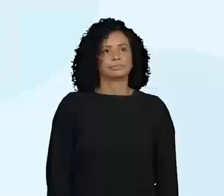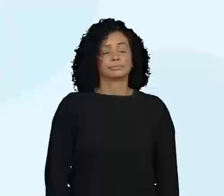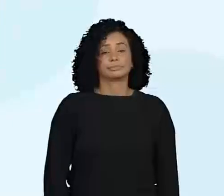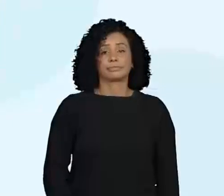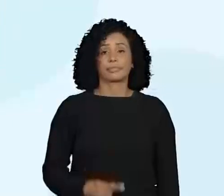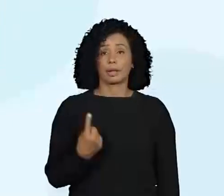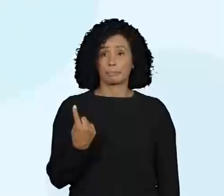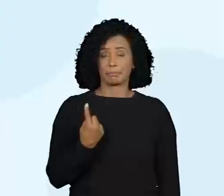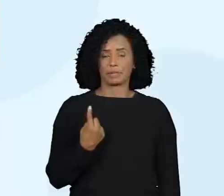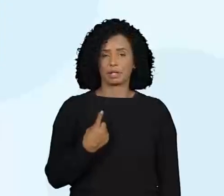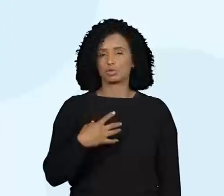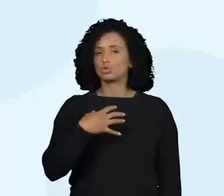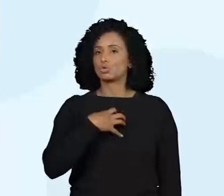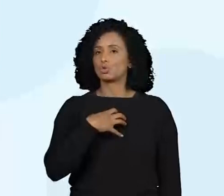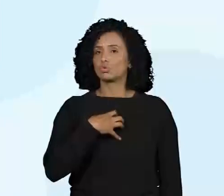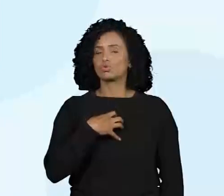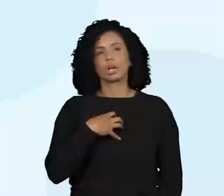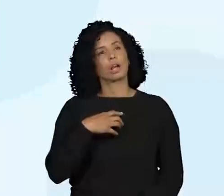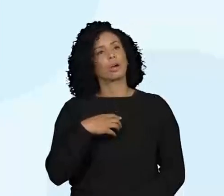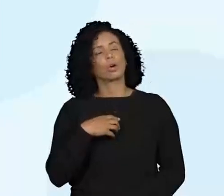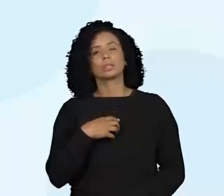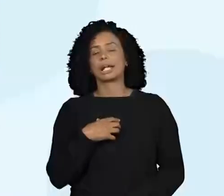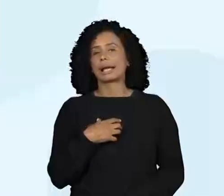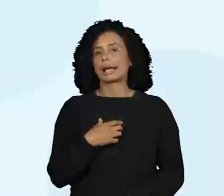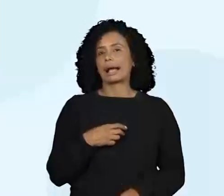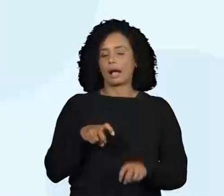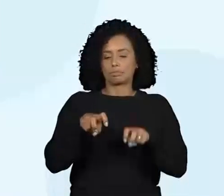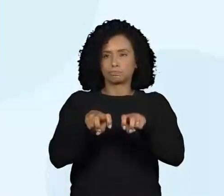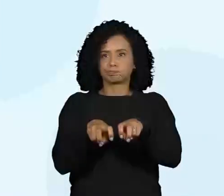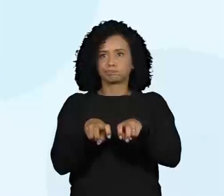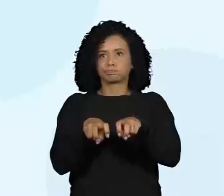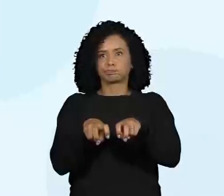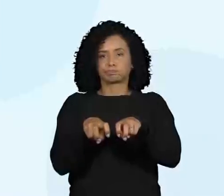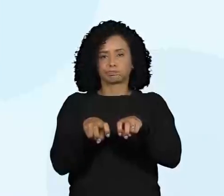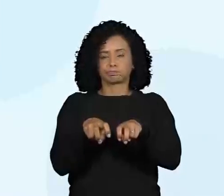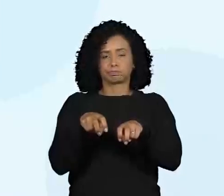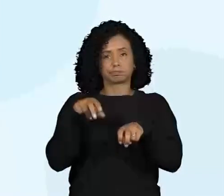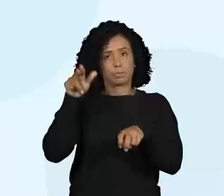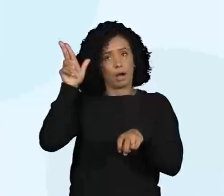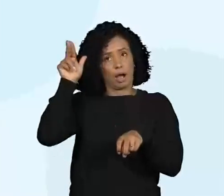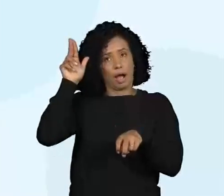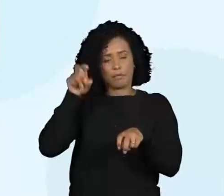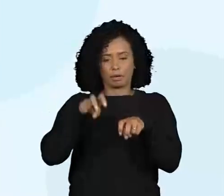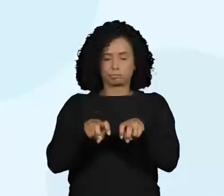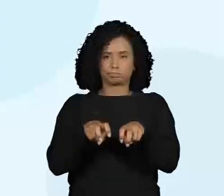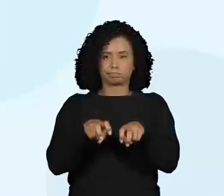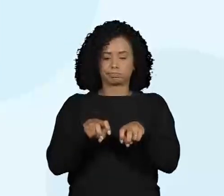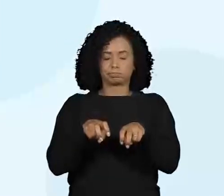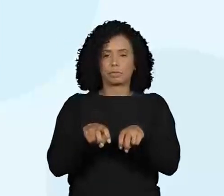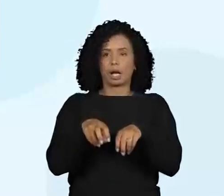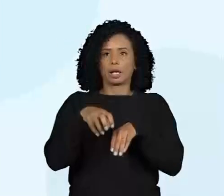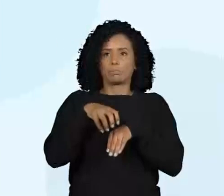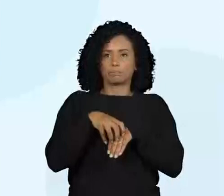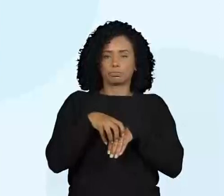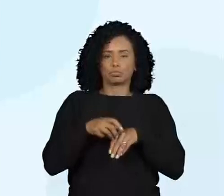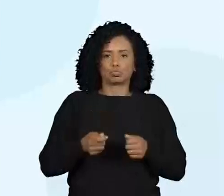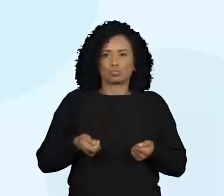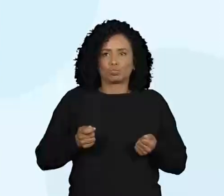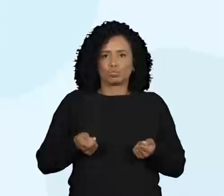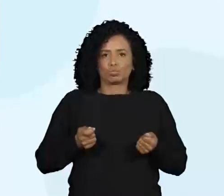um estilo de uma carruagem sendo puxada aí por 2 cavalos. E aqui a gente já percebe uma